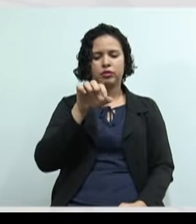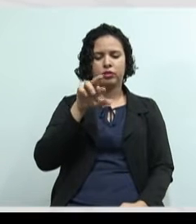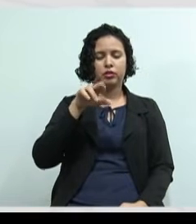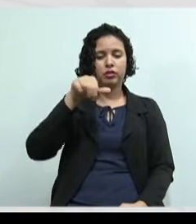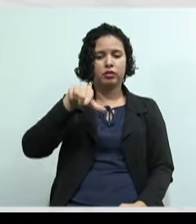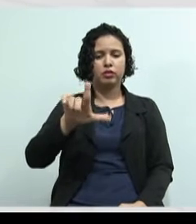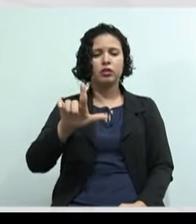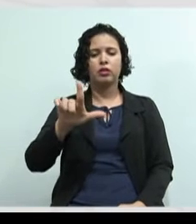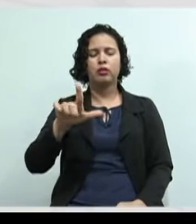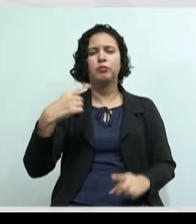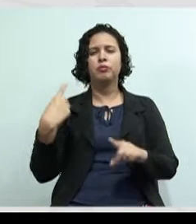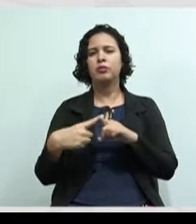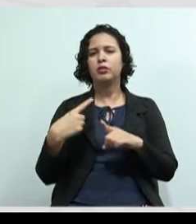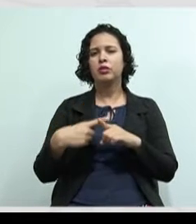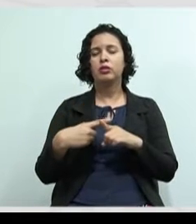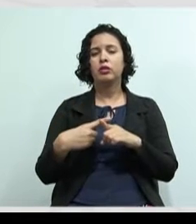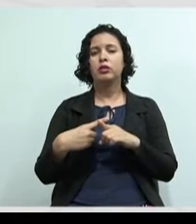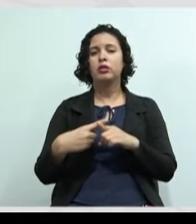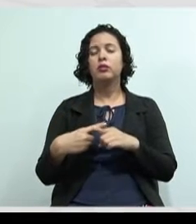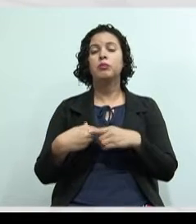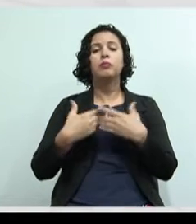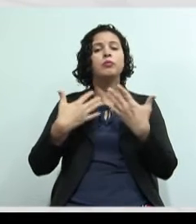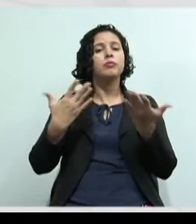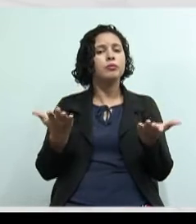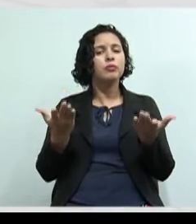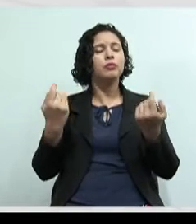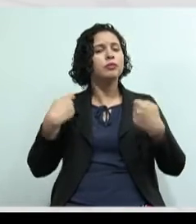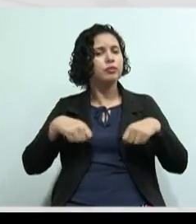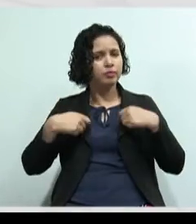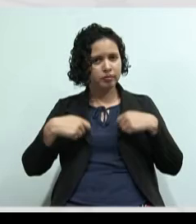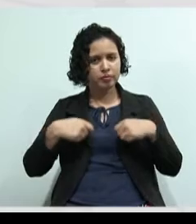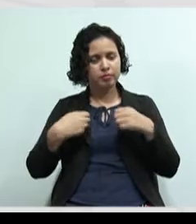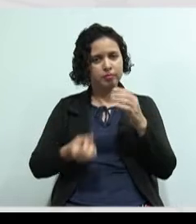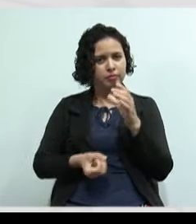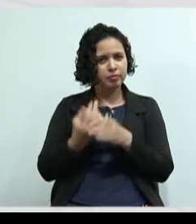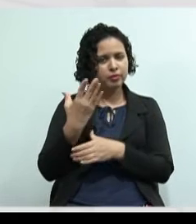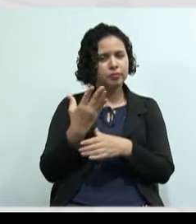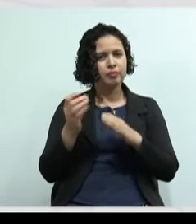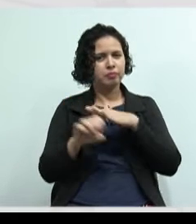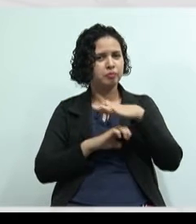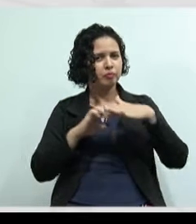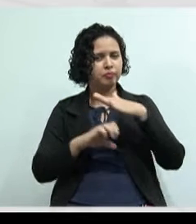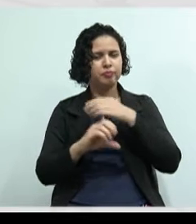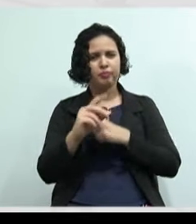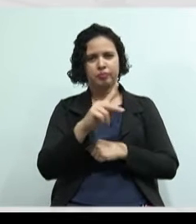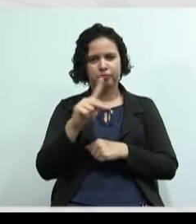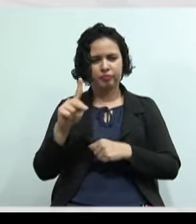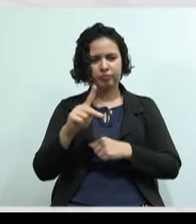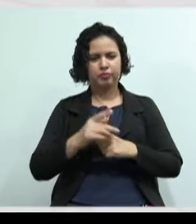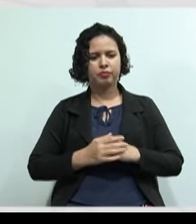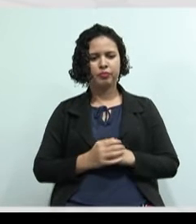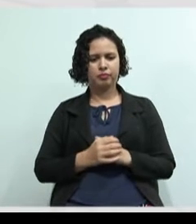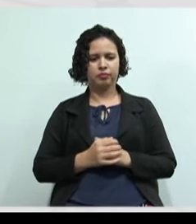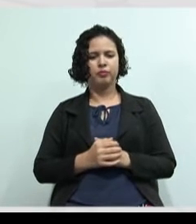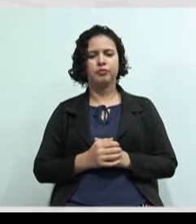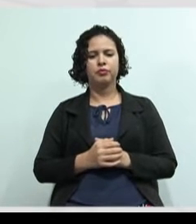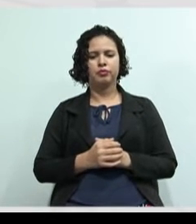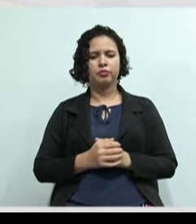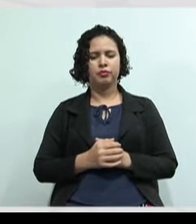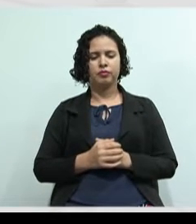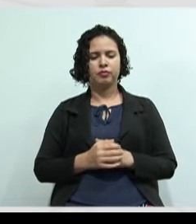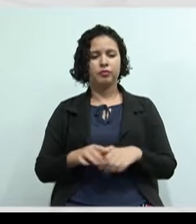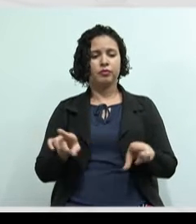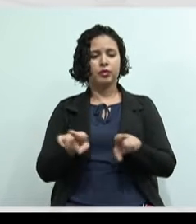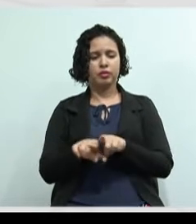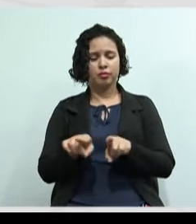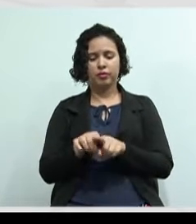que eu necessito realizar determinada ação, ou abrir uma nova empresa, ou 10 novas empresas, enfim. O planejamento